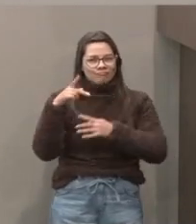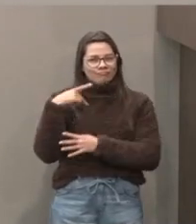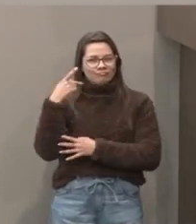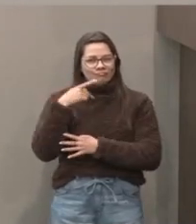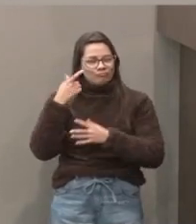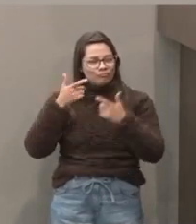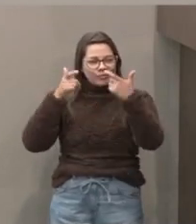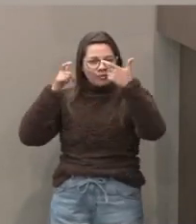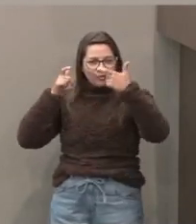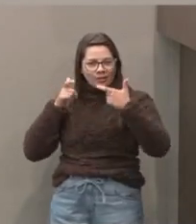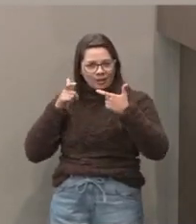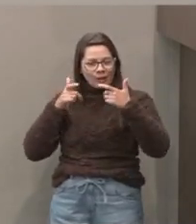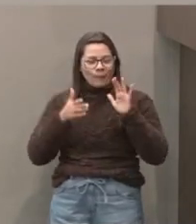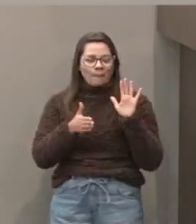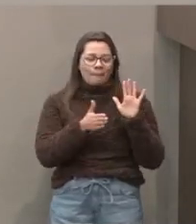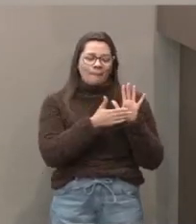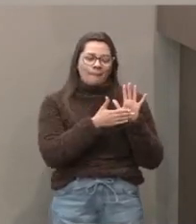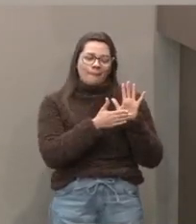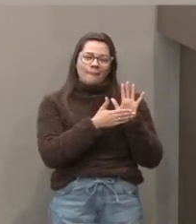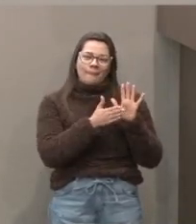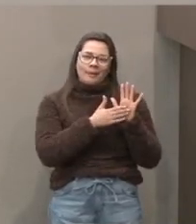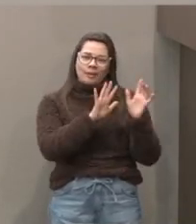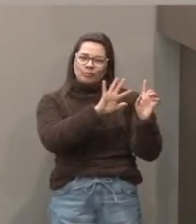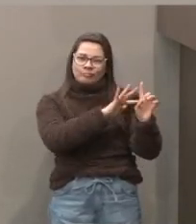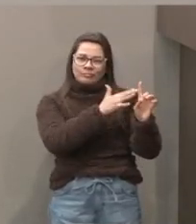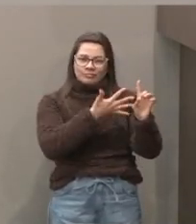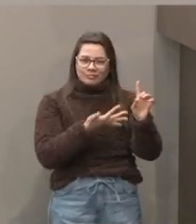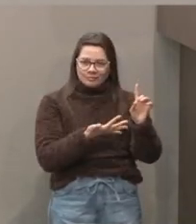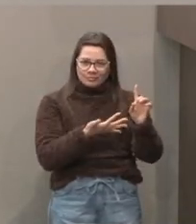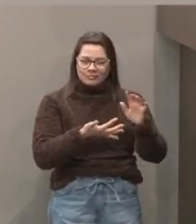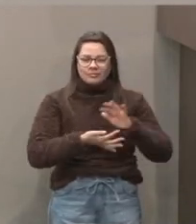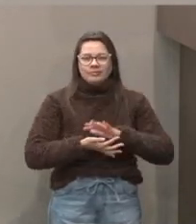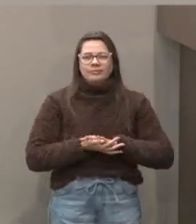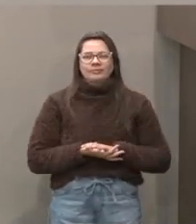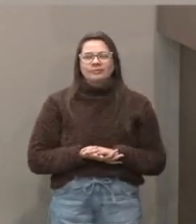vereadora Ada Munareto, proponente desta homenagem,